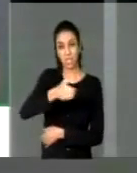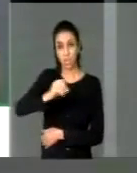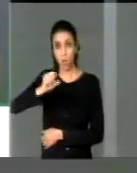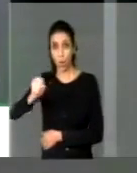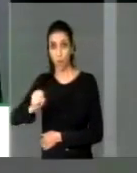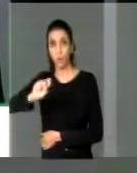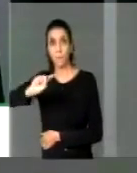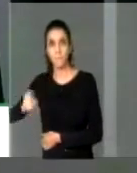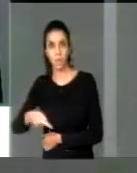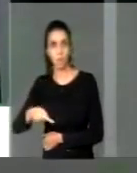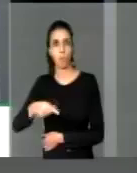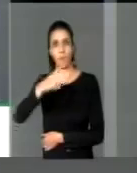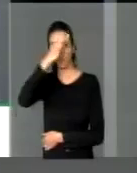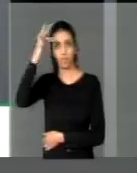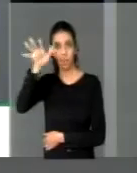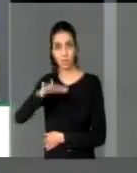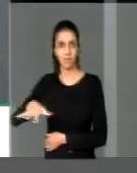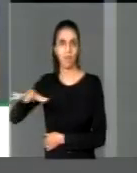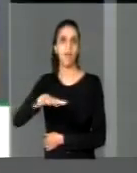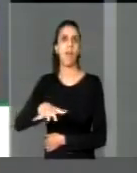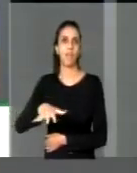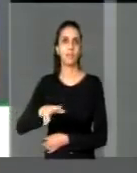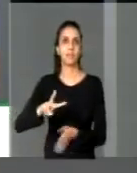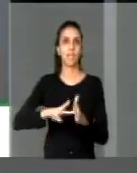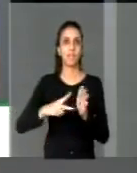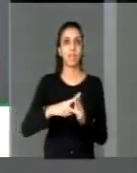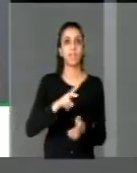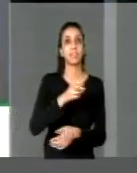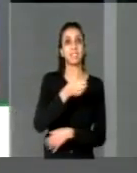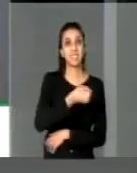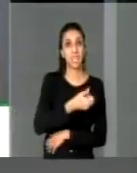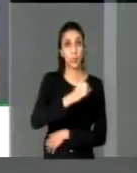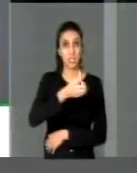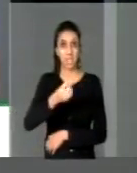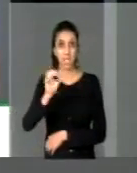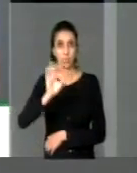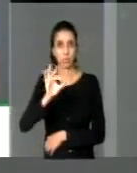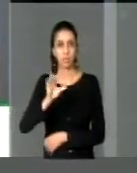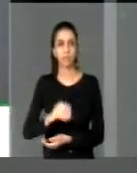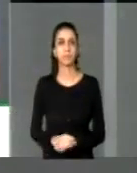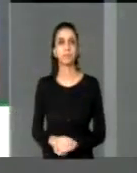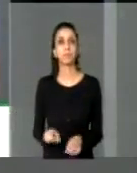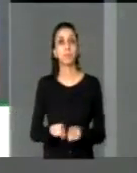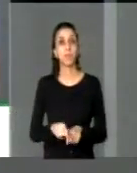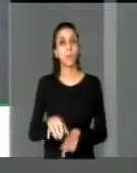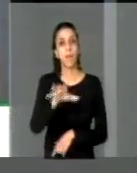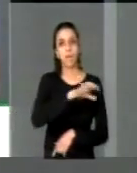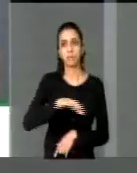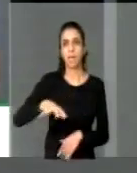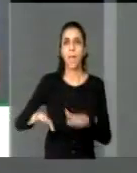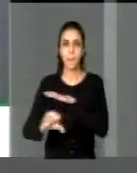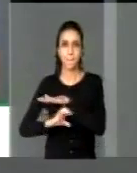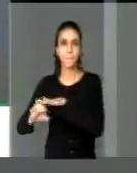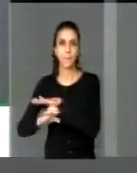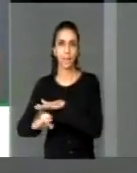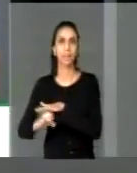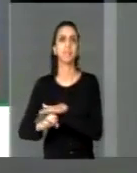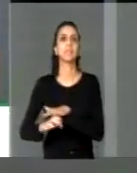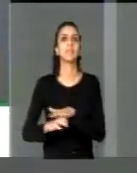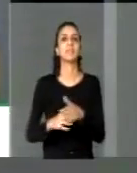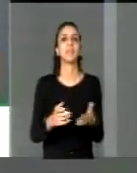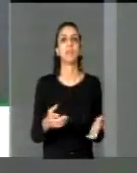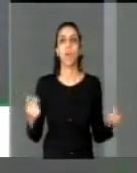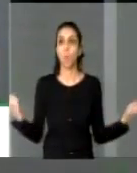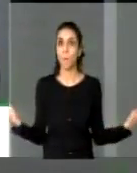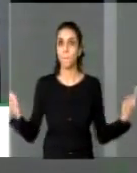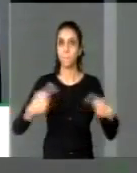mil, um crescimento de 156%. A competitividade desses fornecedores nacionais frente